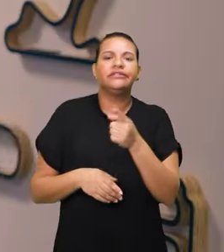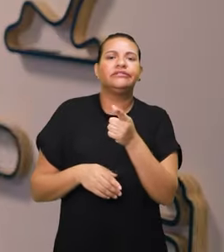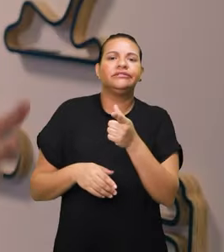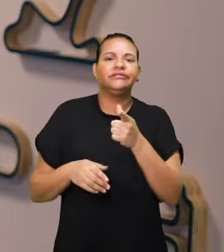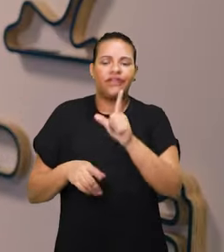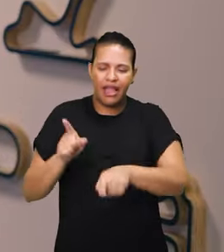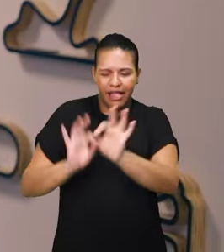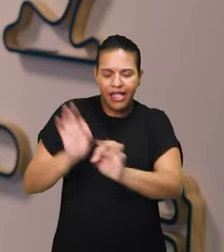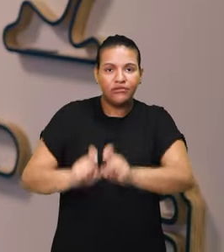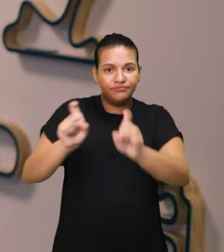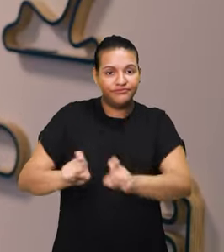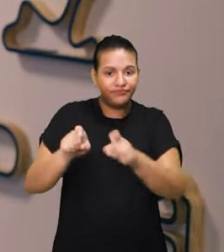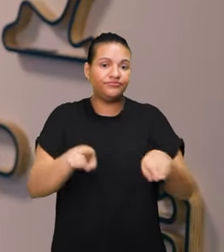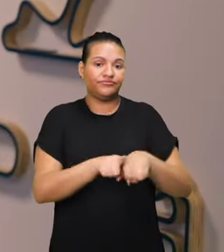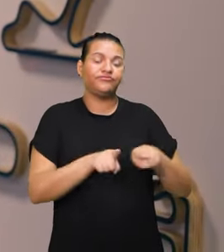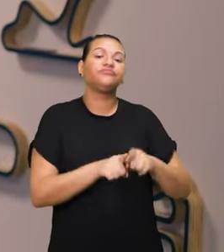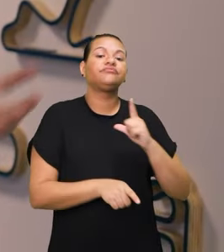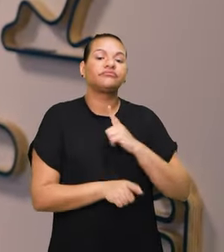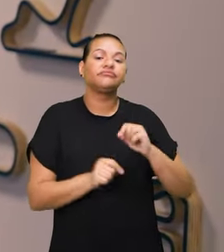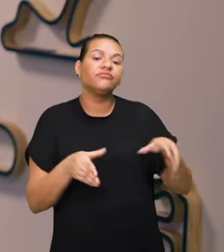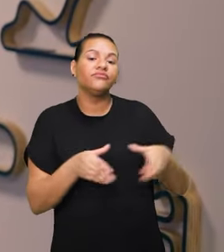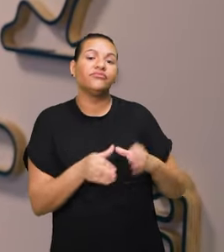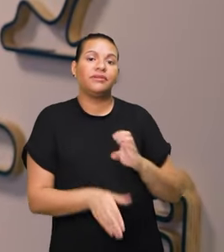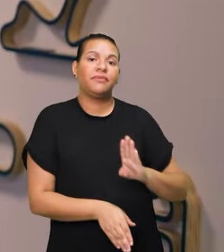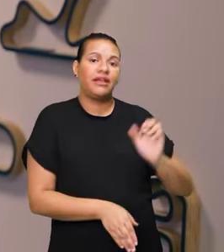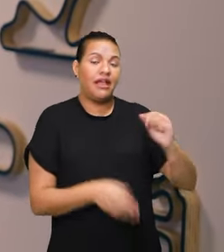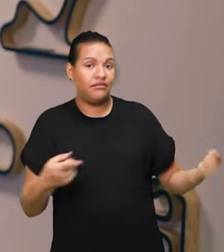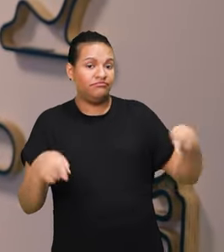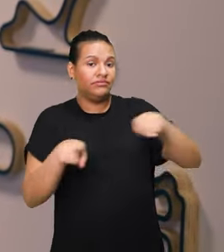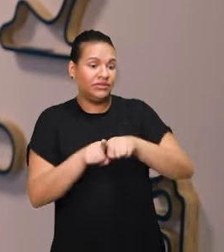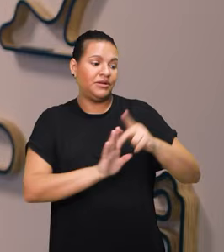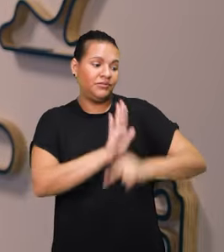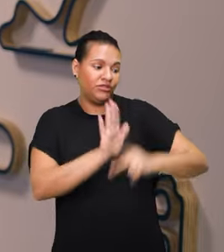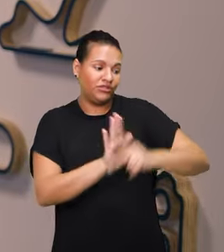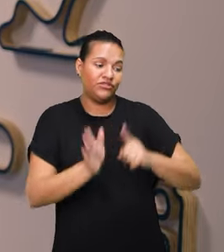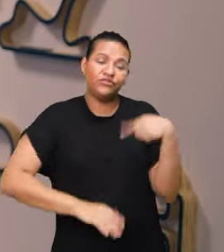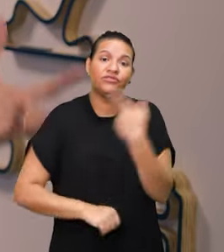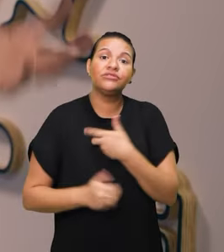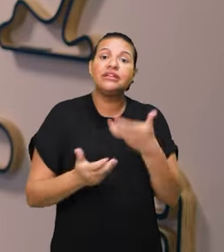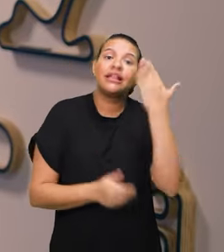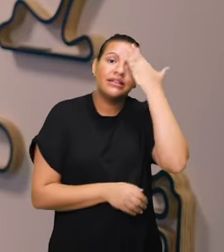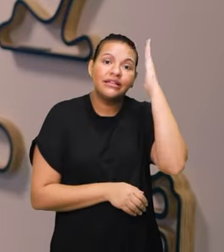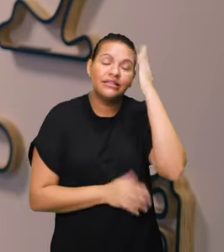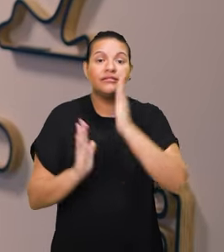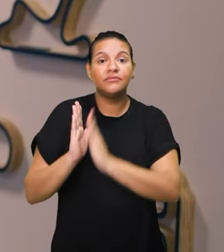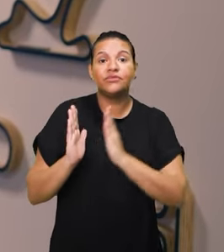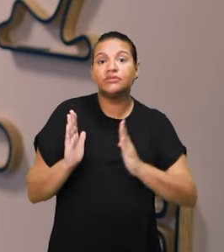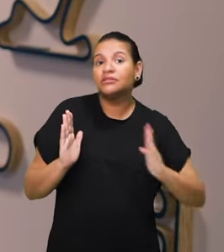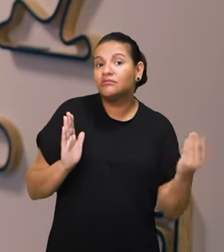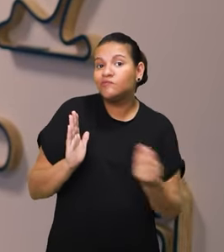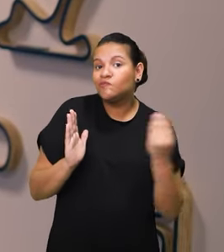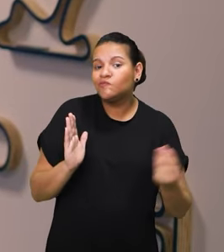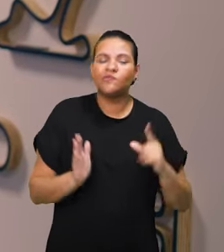teste absorção né inclusive junto da CBA que a gente trouxe agora pro projeto Porque tem toda a parte de homologação mas a gente já quis trazê-los antes para